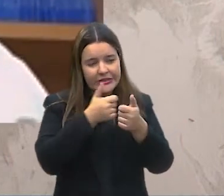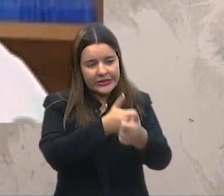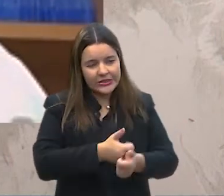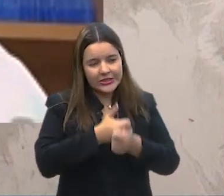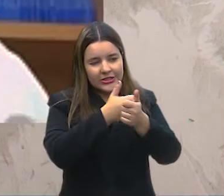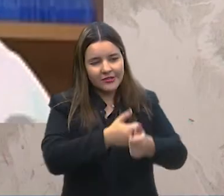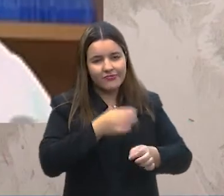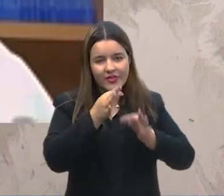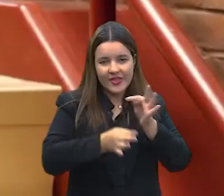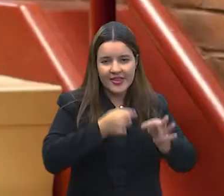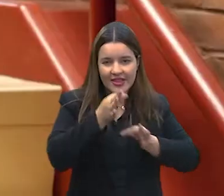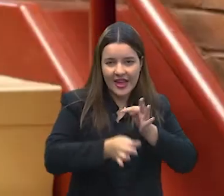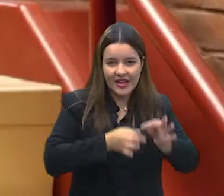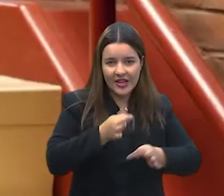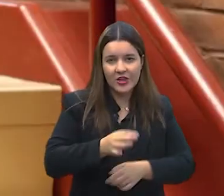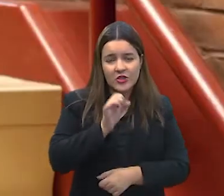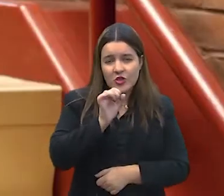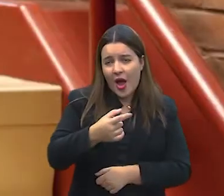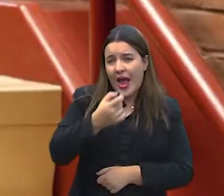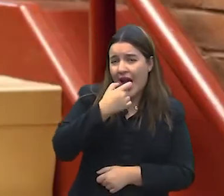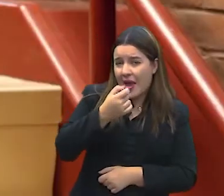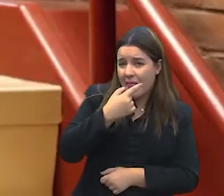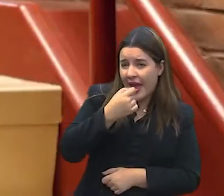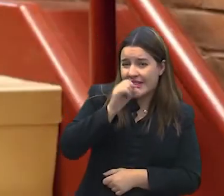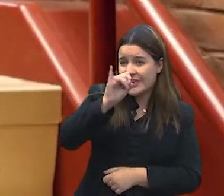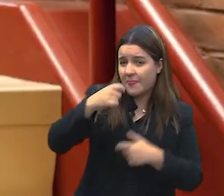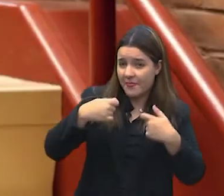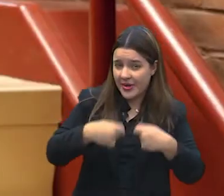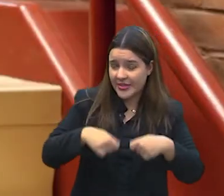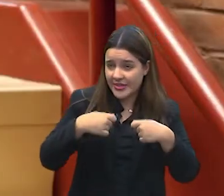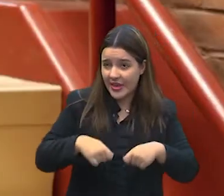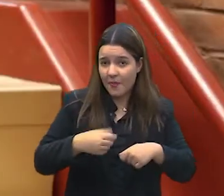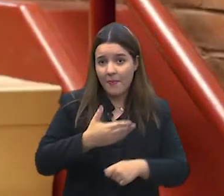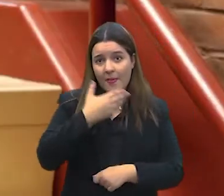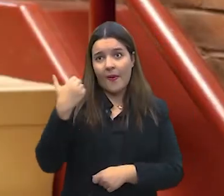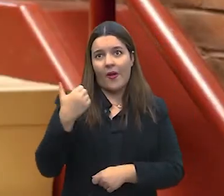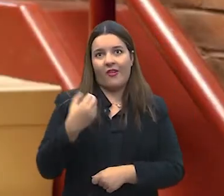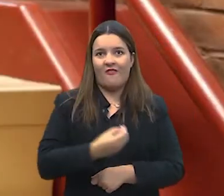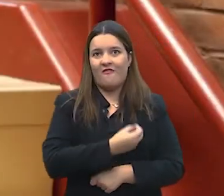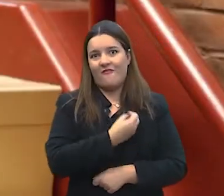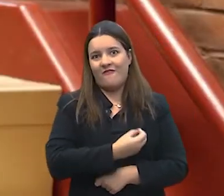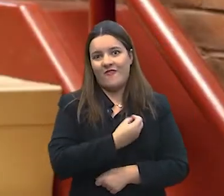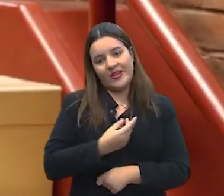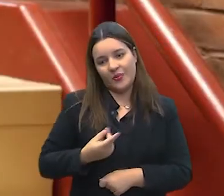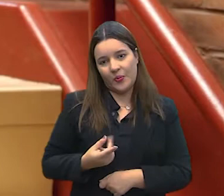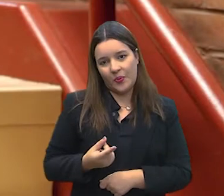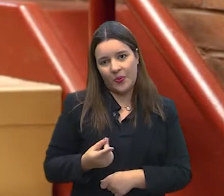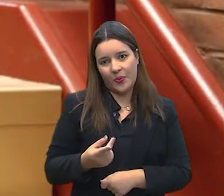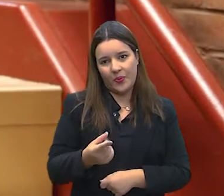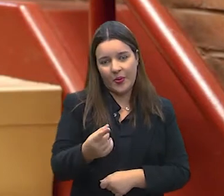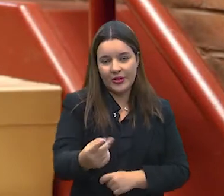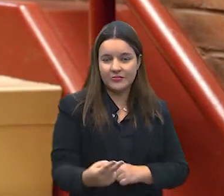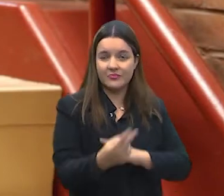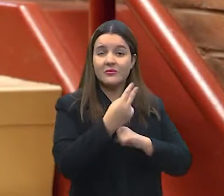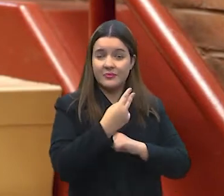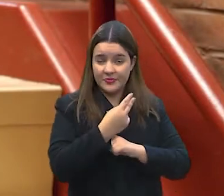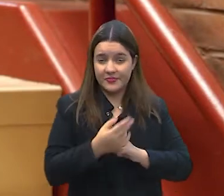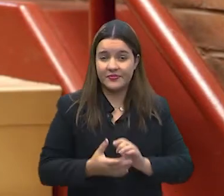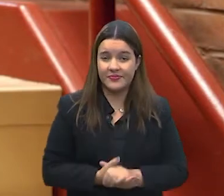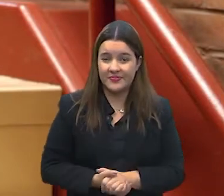e tratá-los só na necessidade. Isso garante uma qualidade de vida por muito tempo mais preservada,